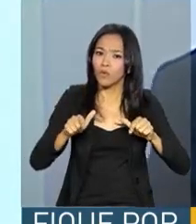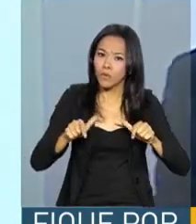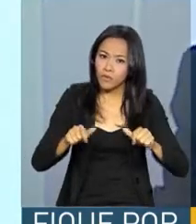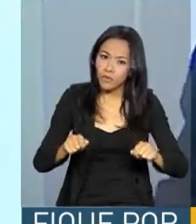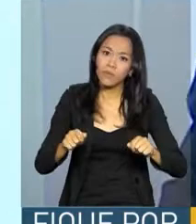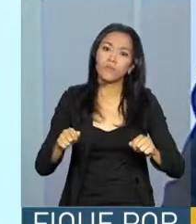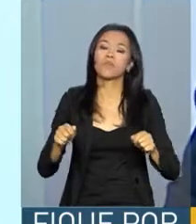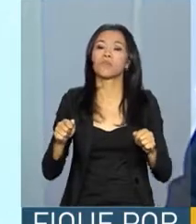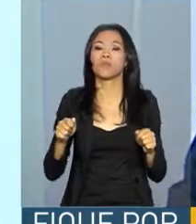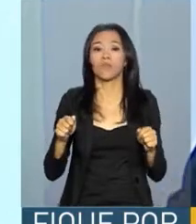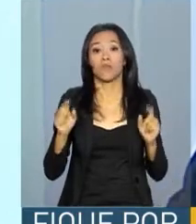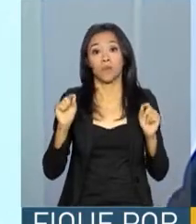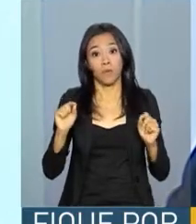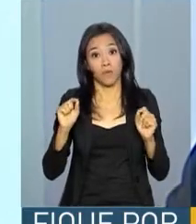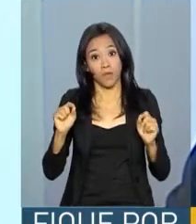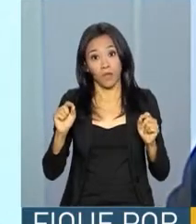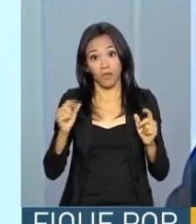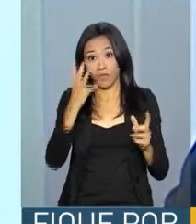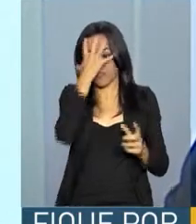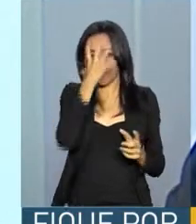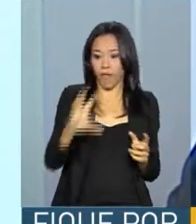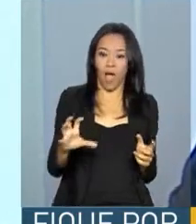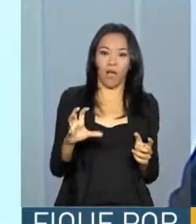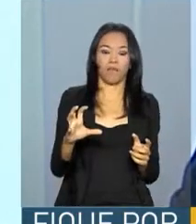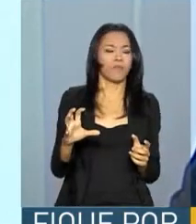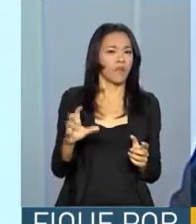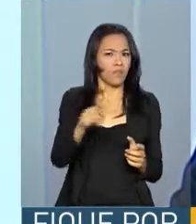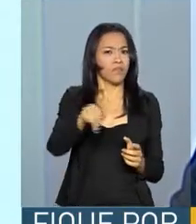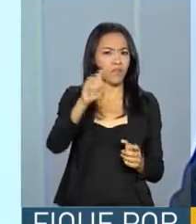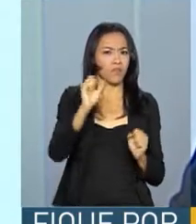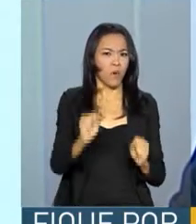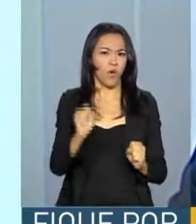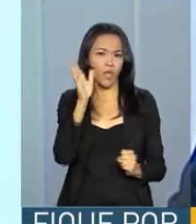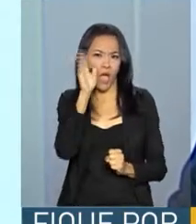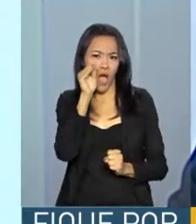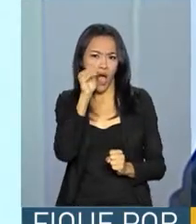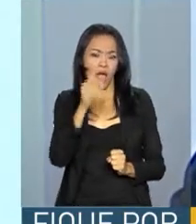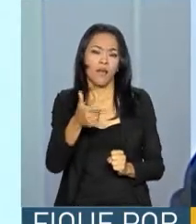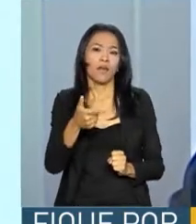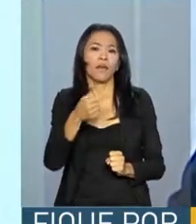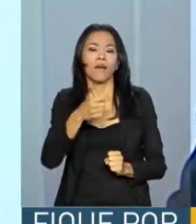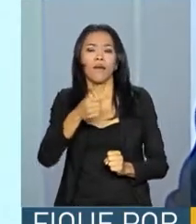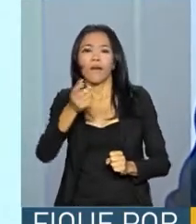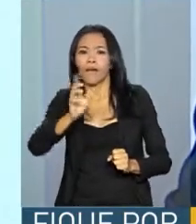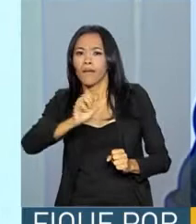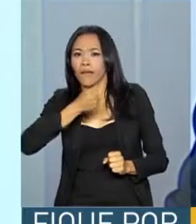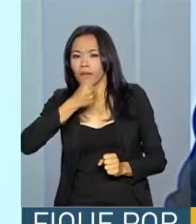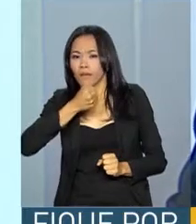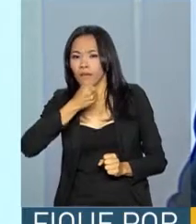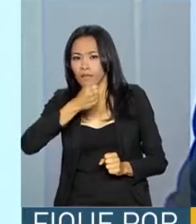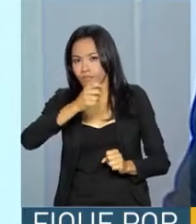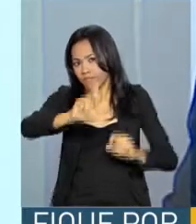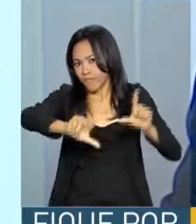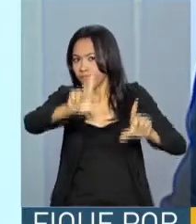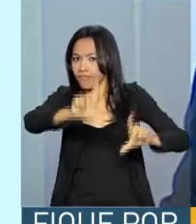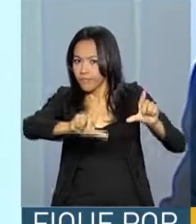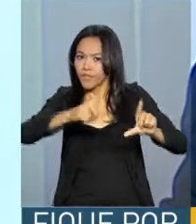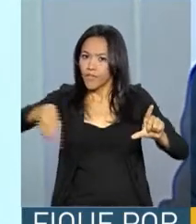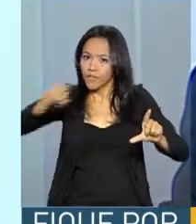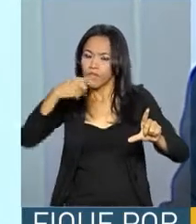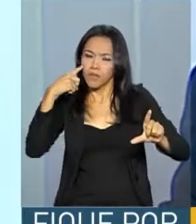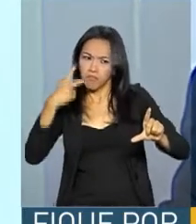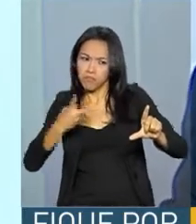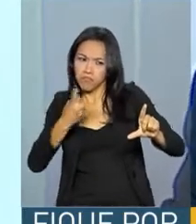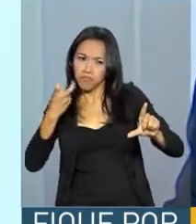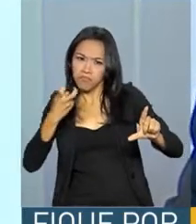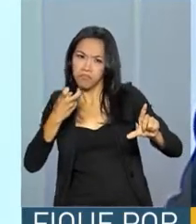detratores foram desmascarados. Vocês podem acompanhar as gravações, aquela gravação acidental que se verificou e que